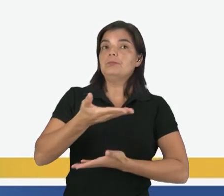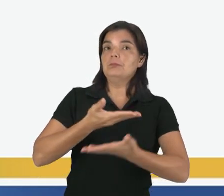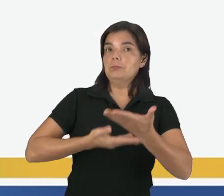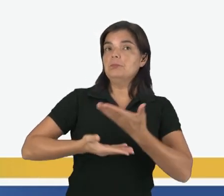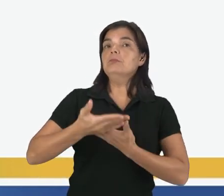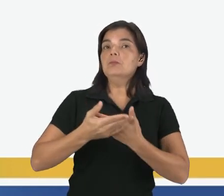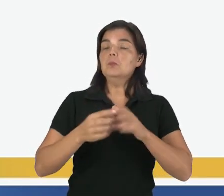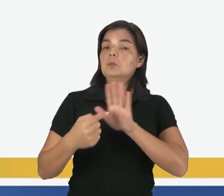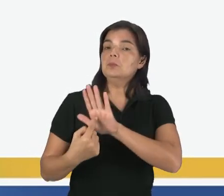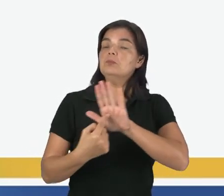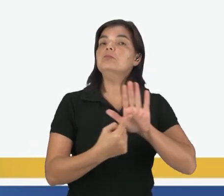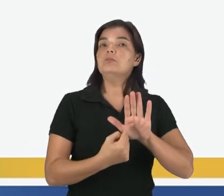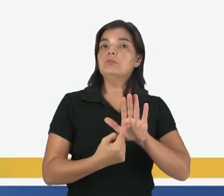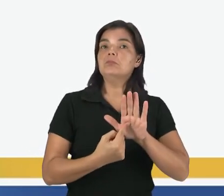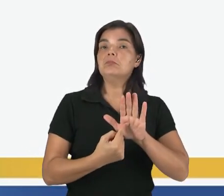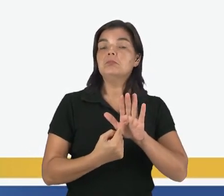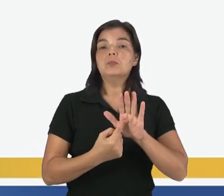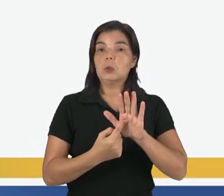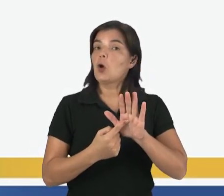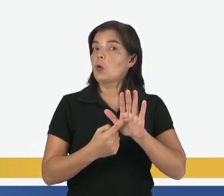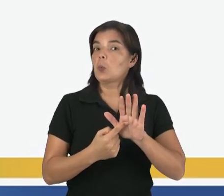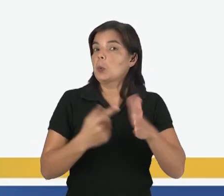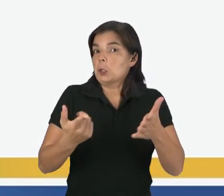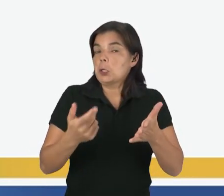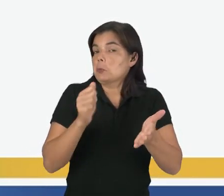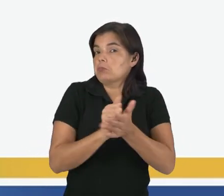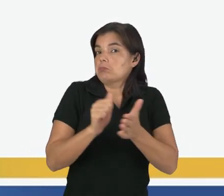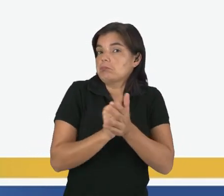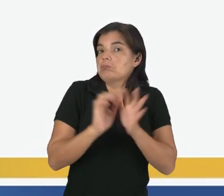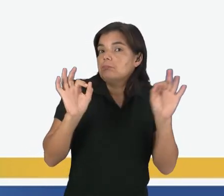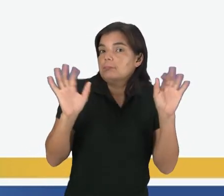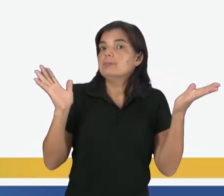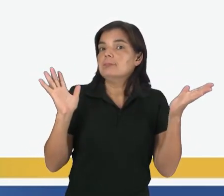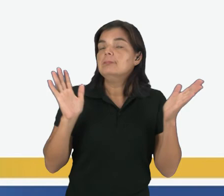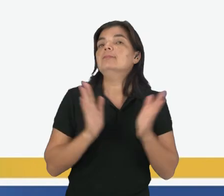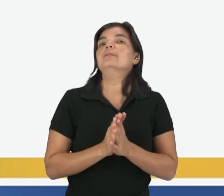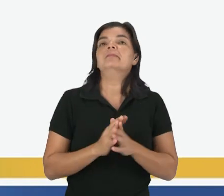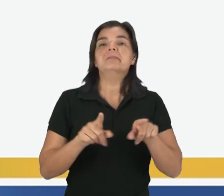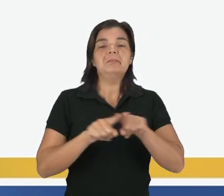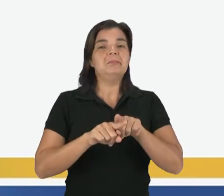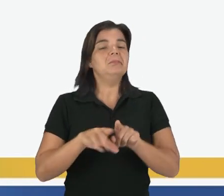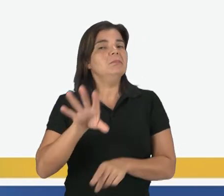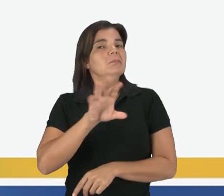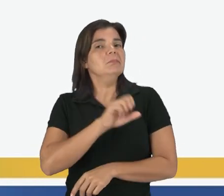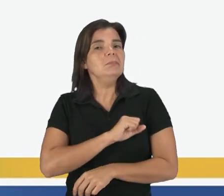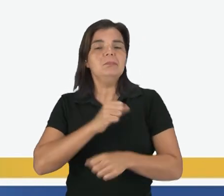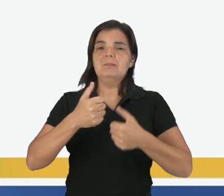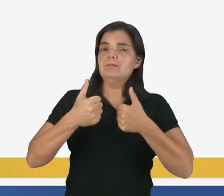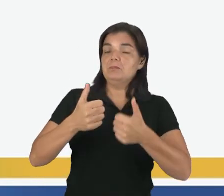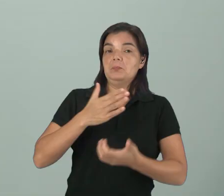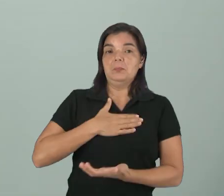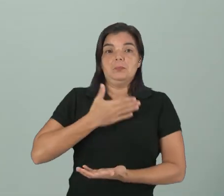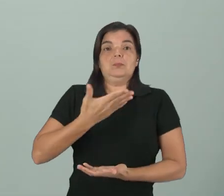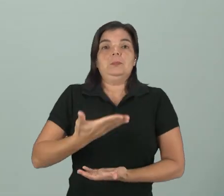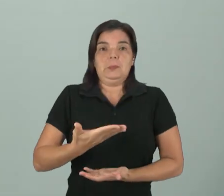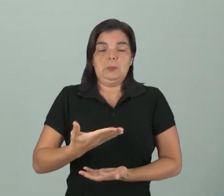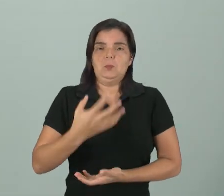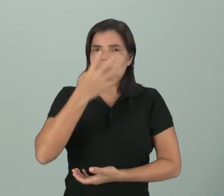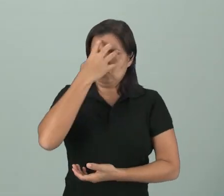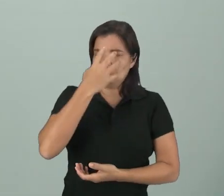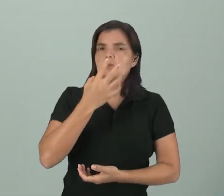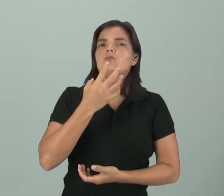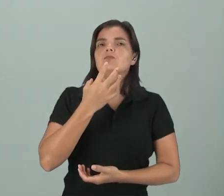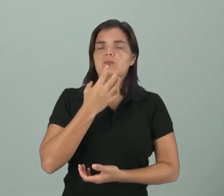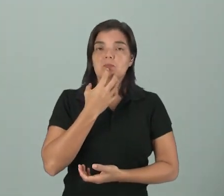são formas de manifestações não verbais, como eu falei para vocês. Curtir, amar, assustar-se, ficar com